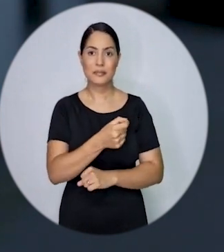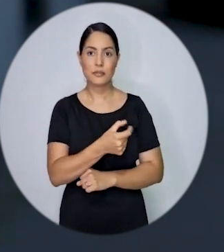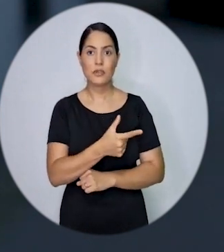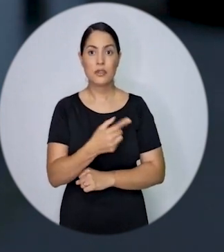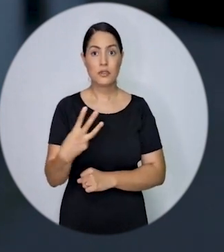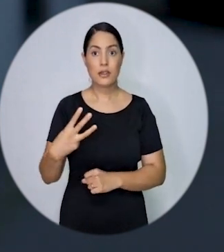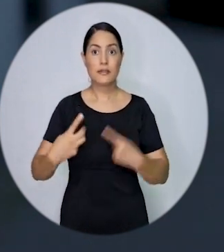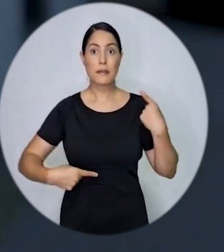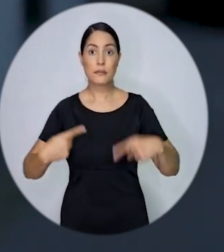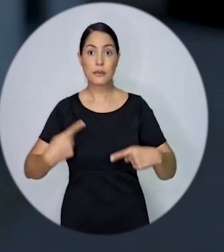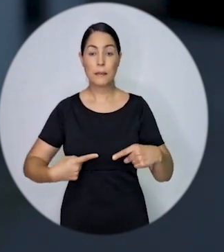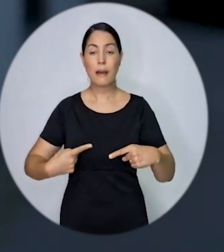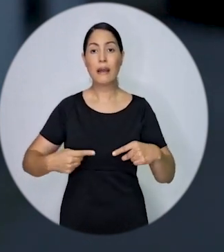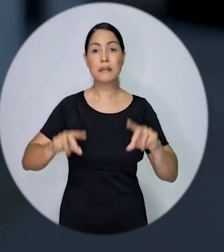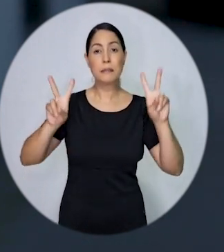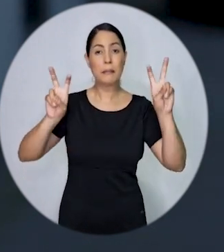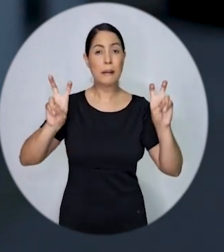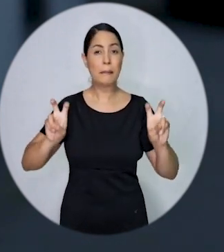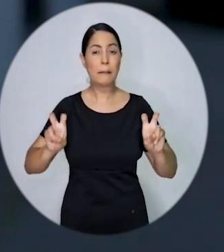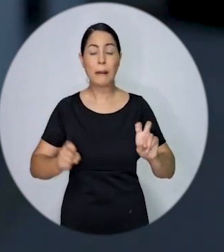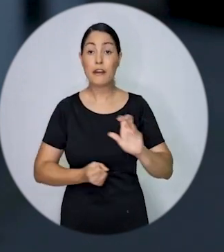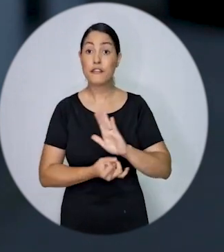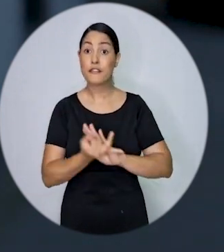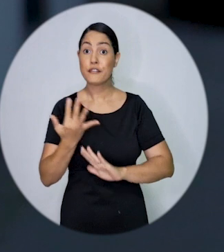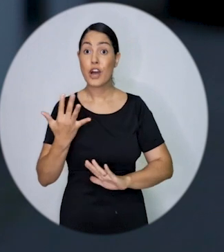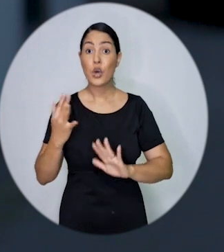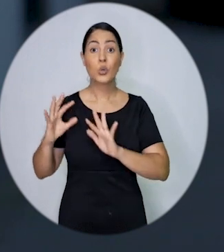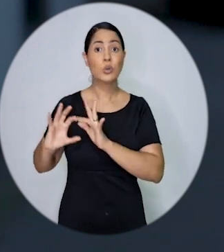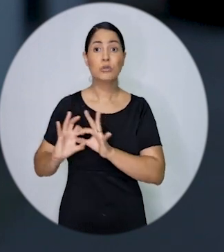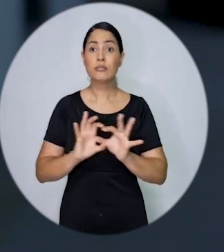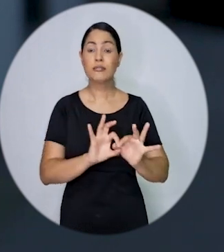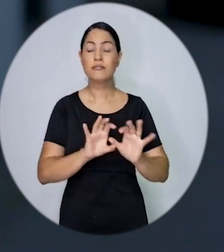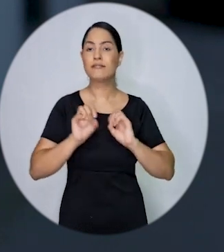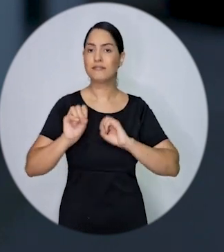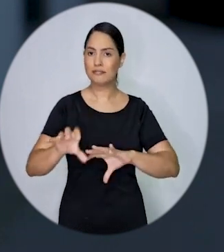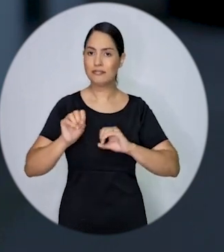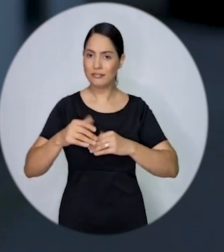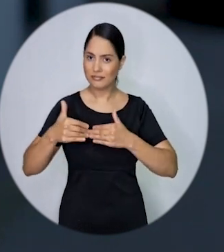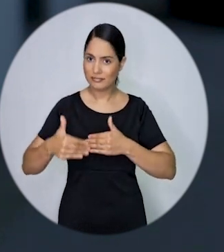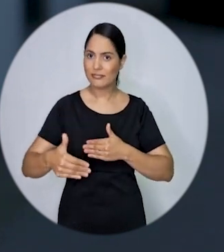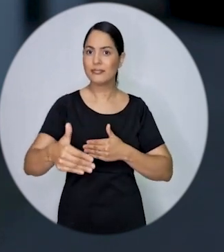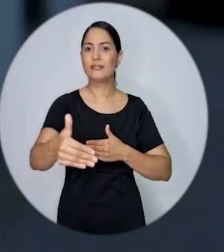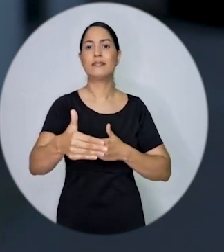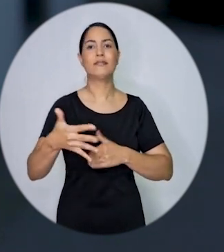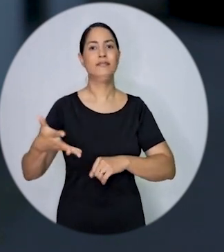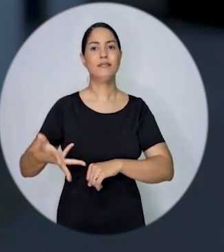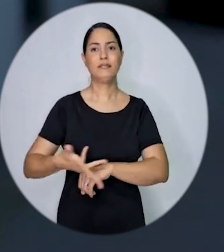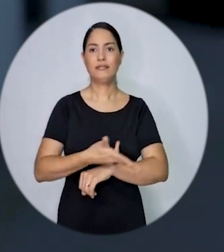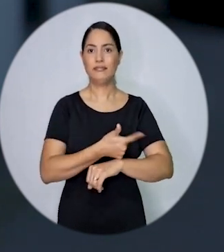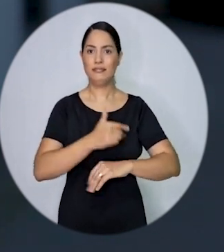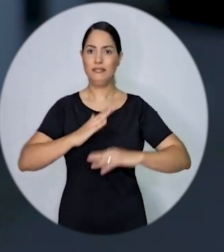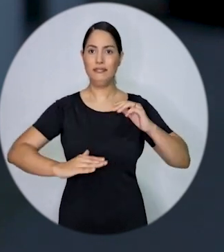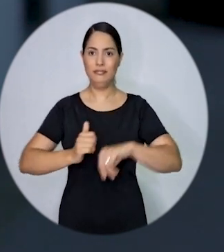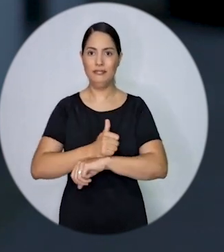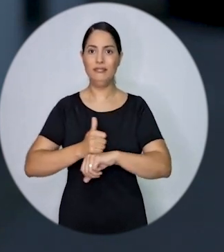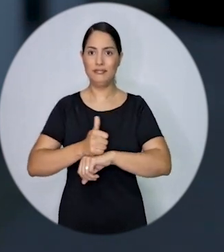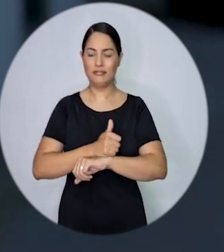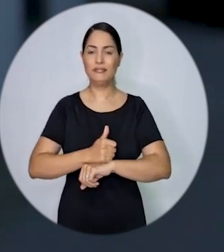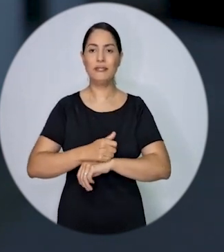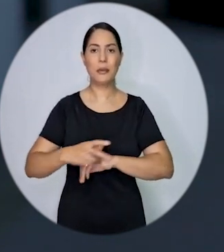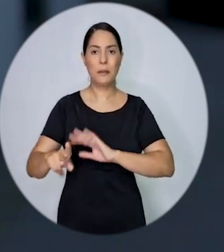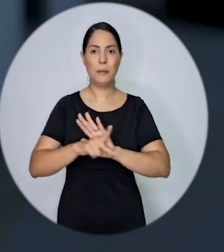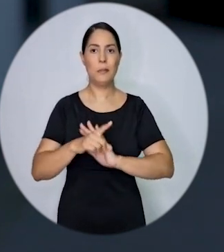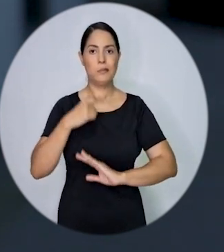longo deste ano. Foram debates e discussões dos mais variados temas voltados à educação continuada, aperfeiçoamento de